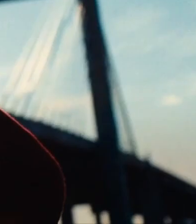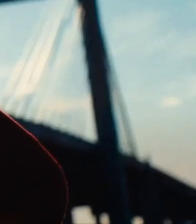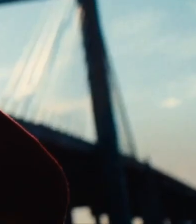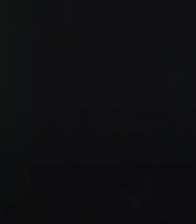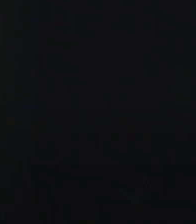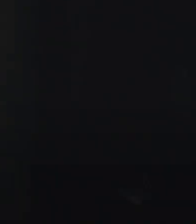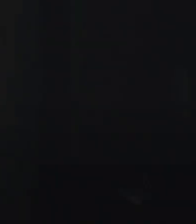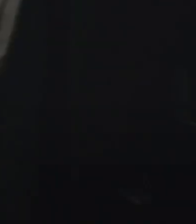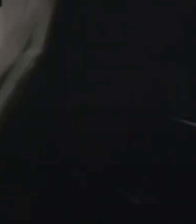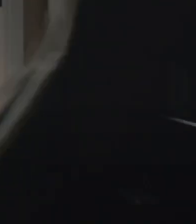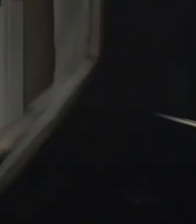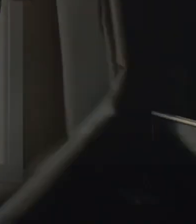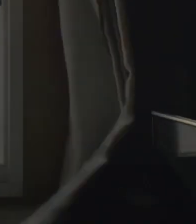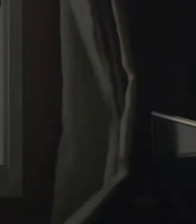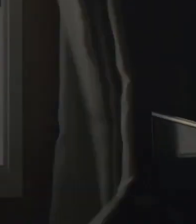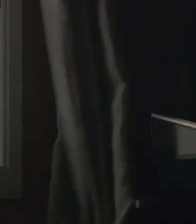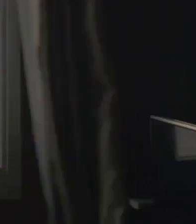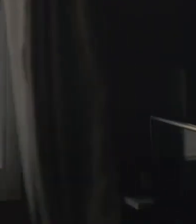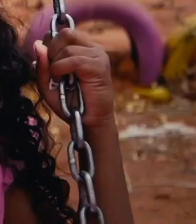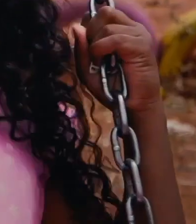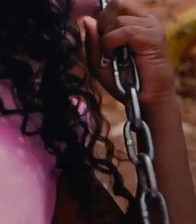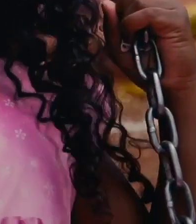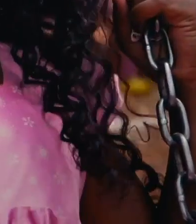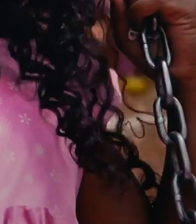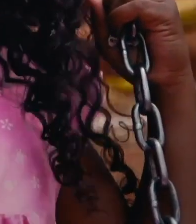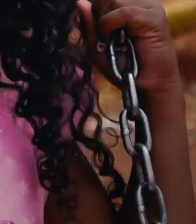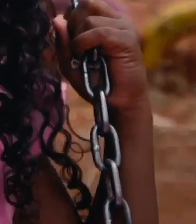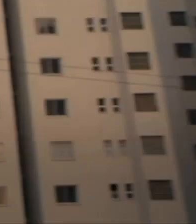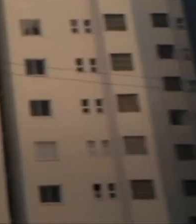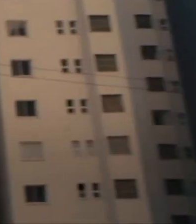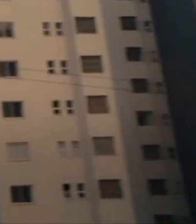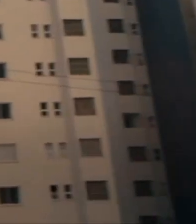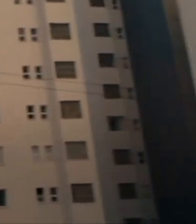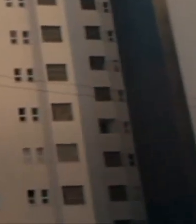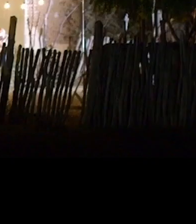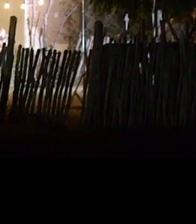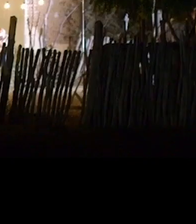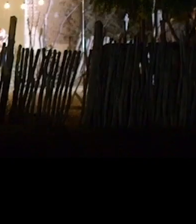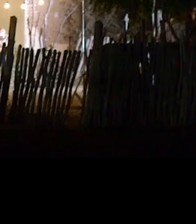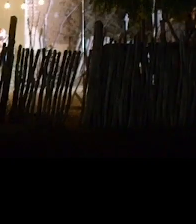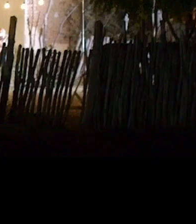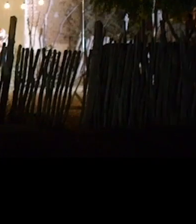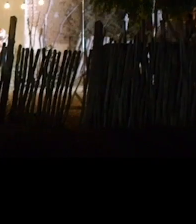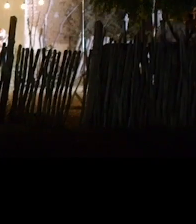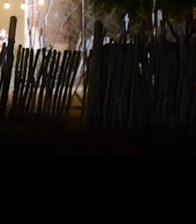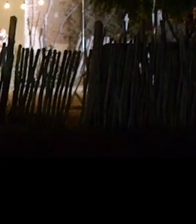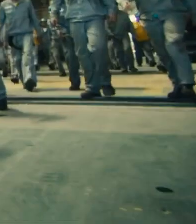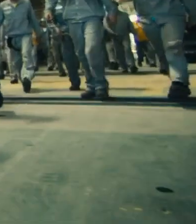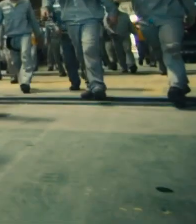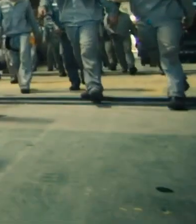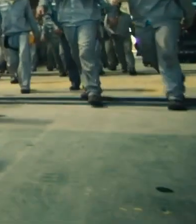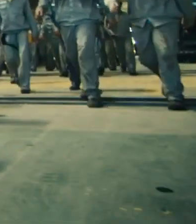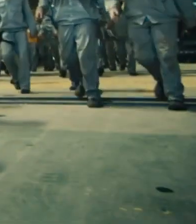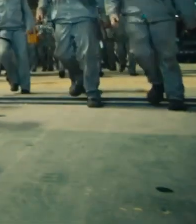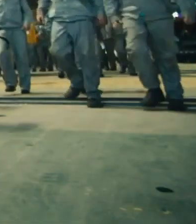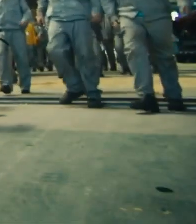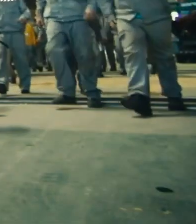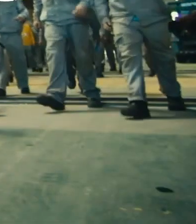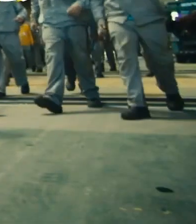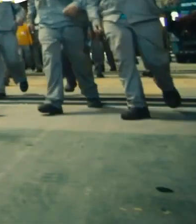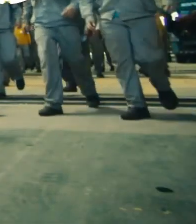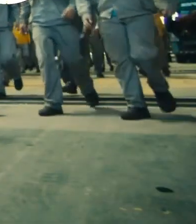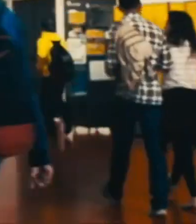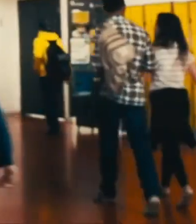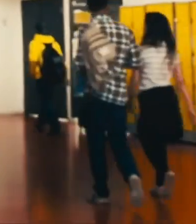Falo do reencontro com o que nos faz viver, sonhar, sorrir. O reencontro do trabalhador com